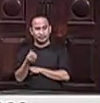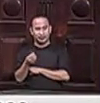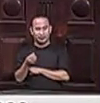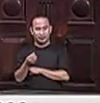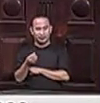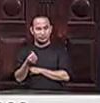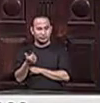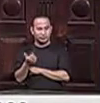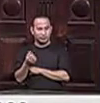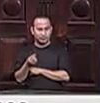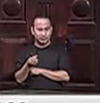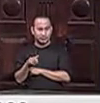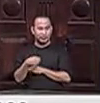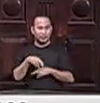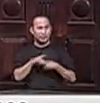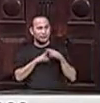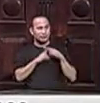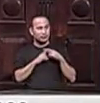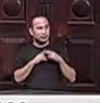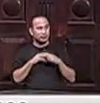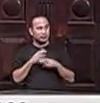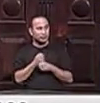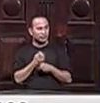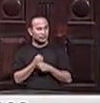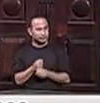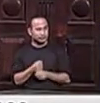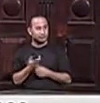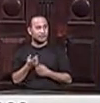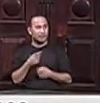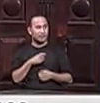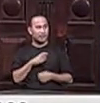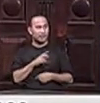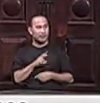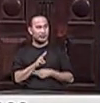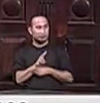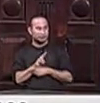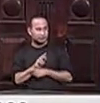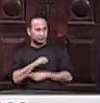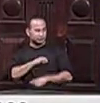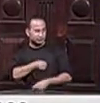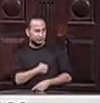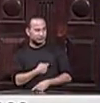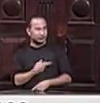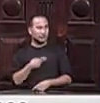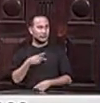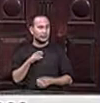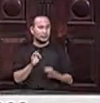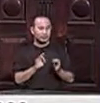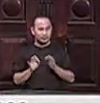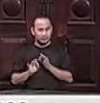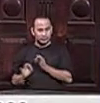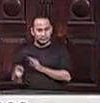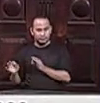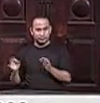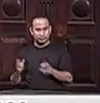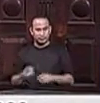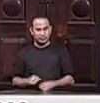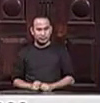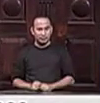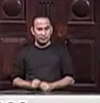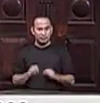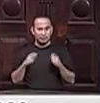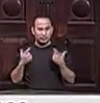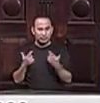2016, de autoria da Comissão de Orçamento, Finanças, Fiscalização Financeira e Controle da Assembleia Legislativa,